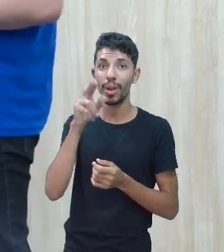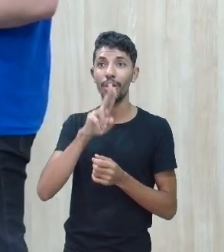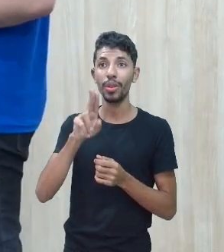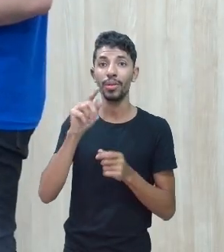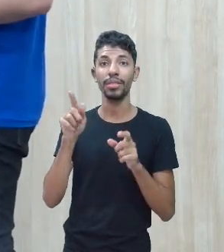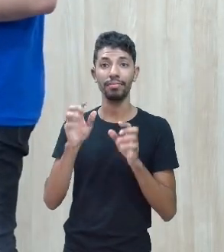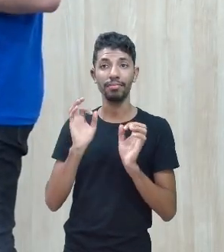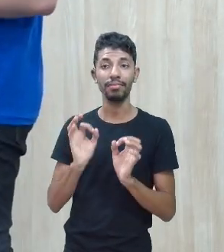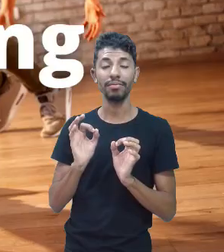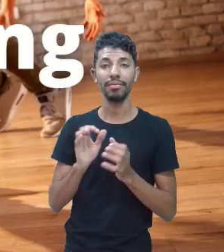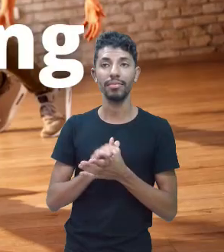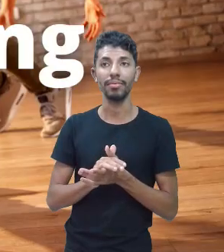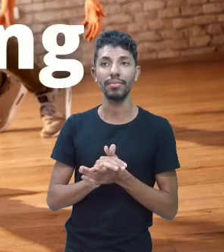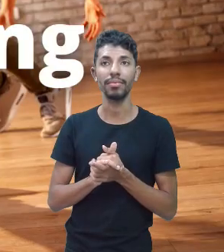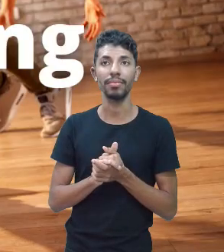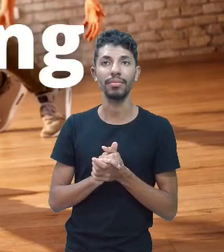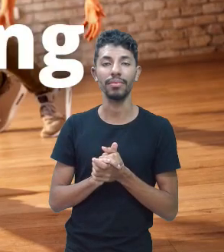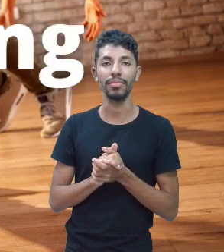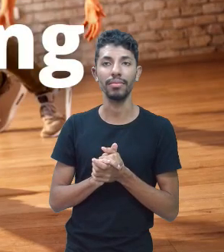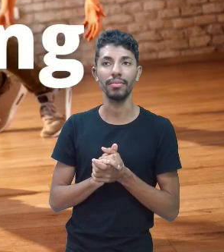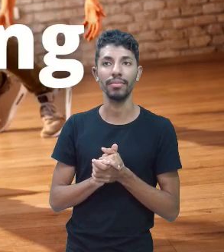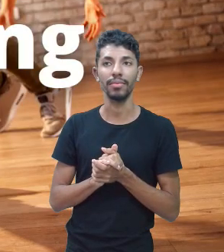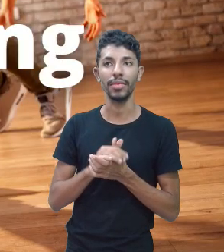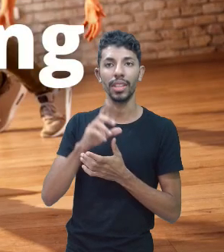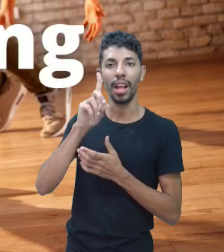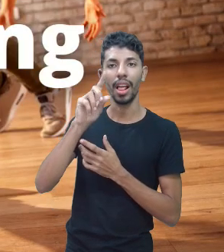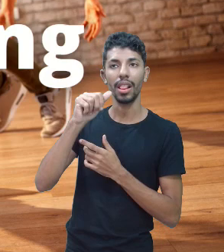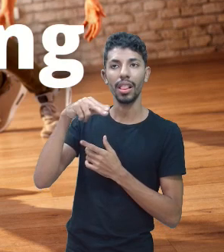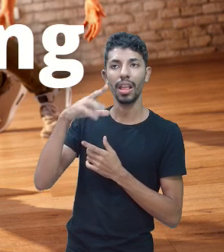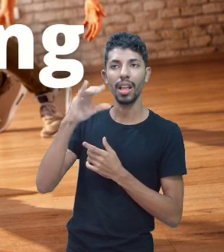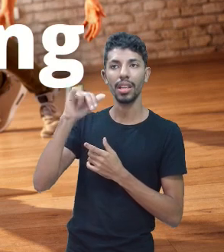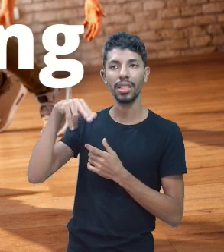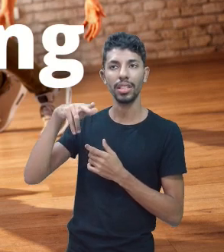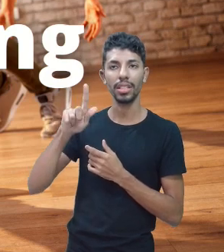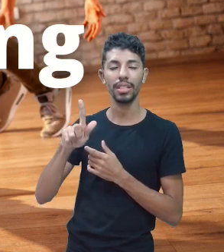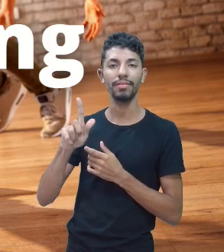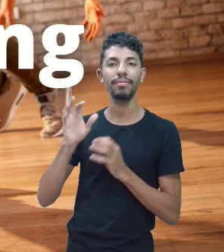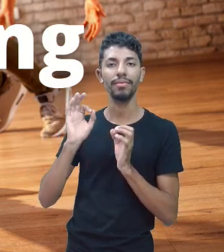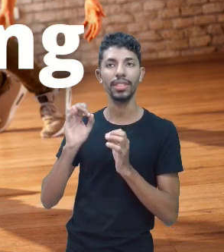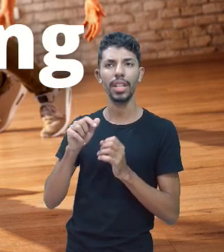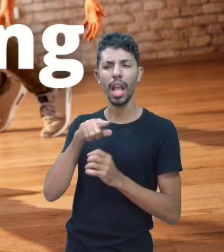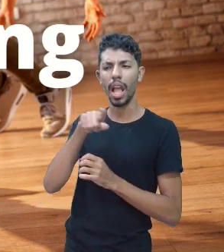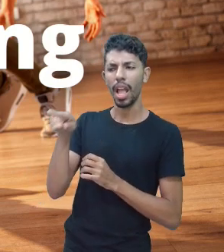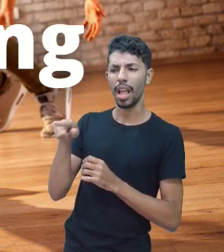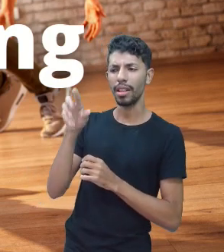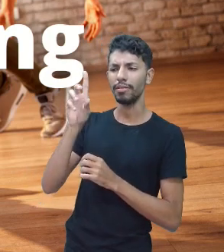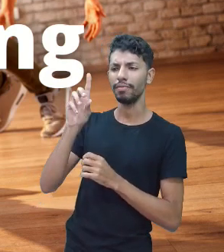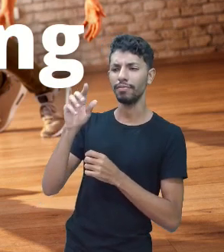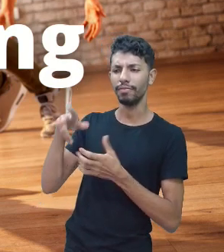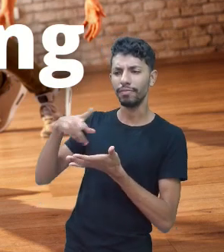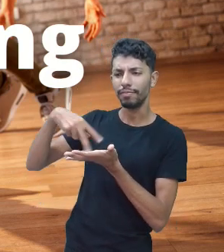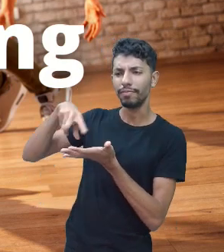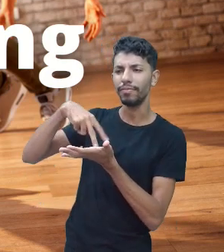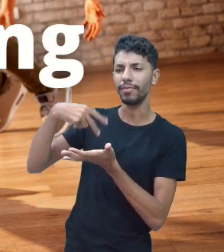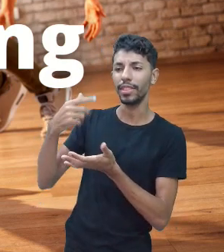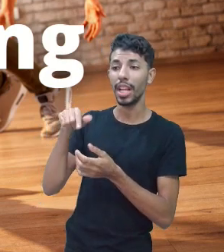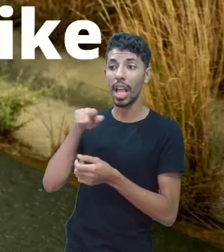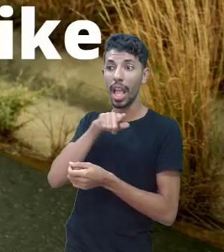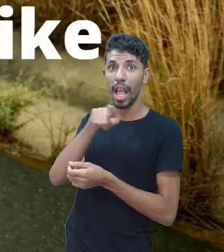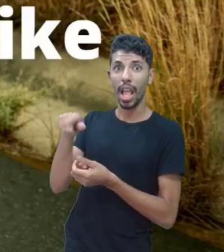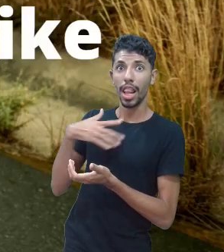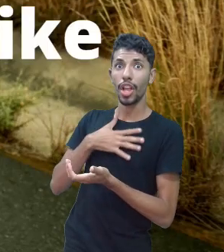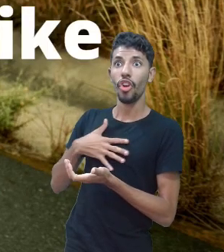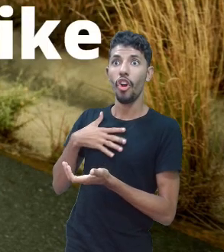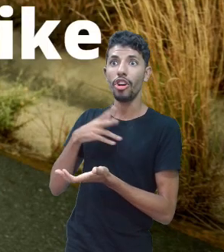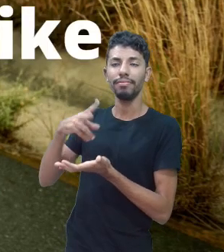Ó, verbo dancing. They are dancing. Eles estão dançando. They like dancing. Eles gostam de